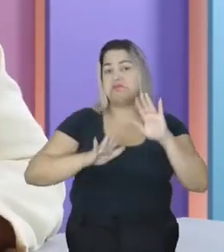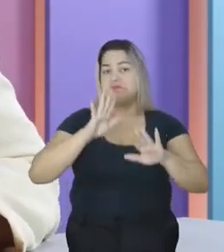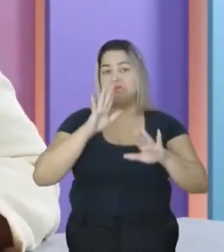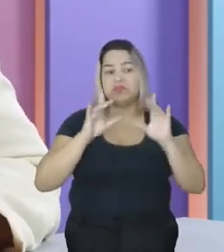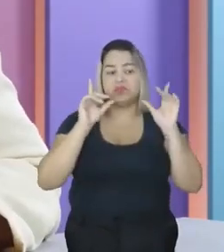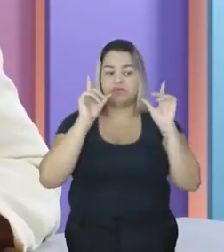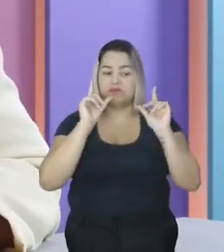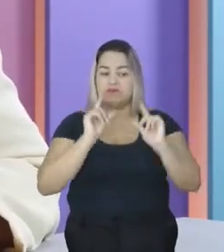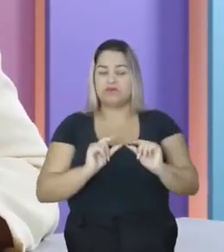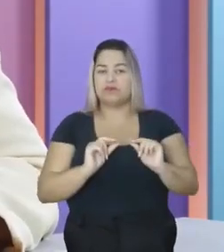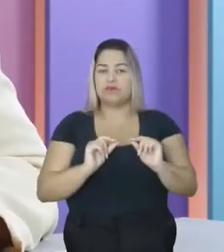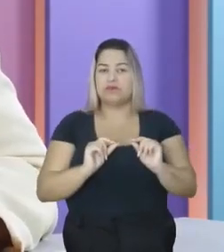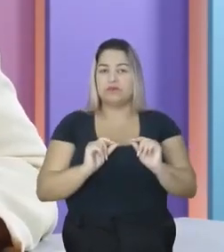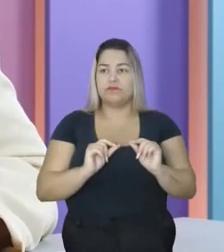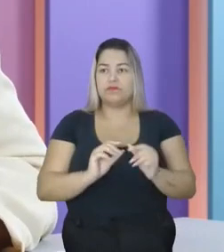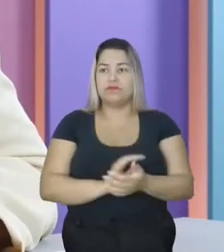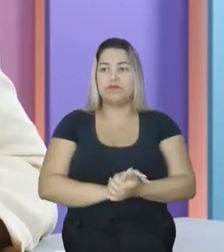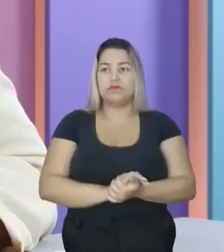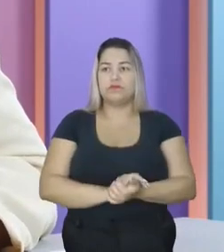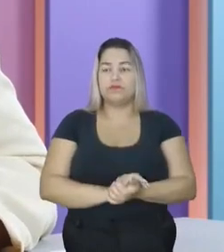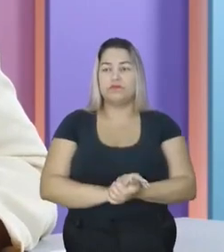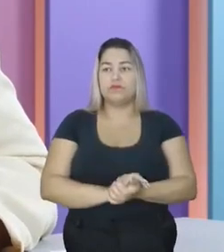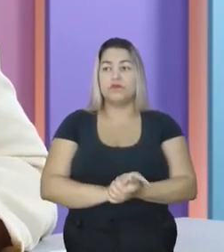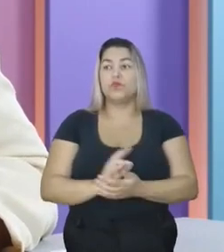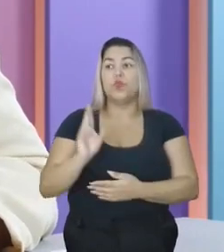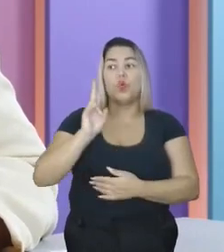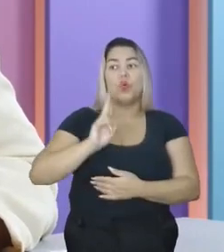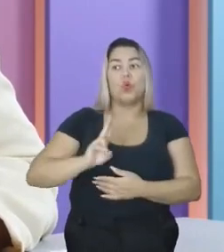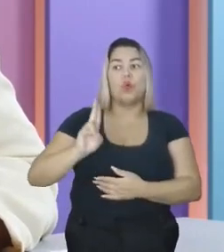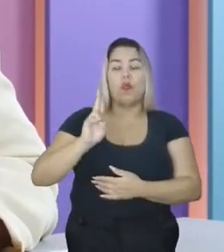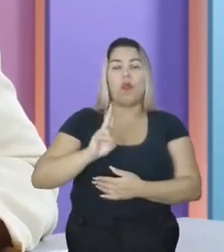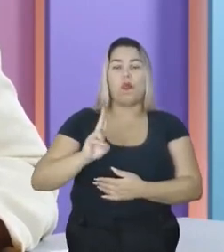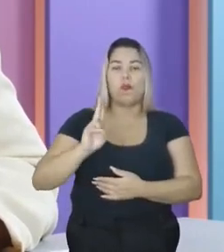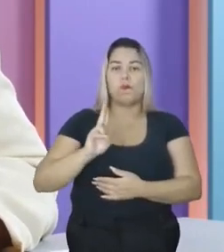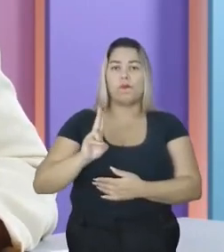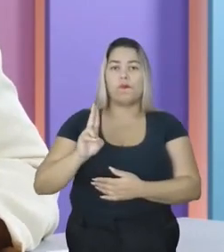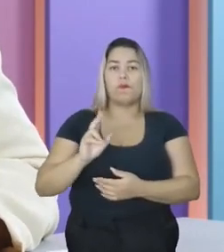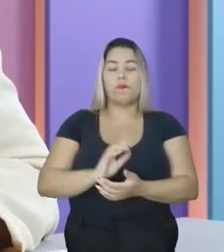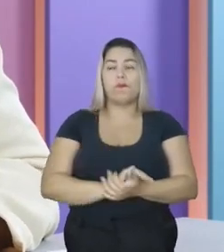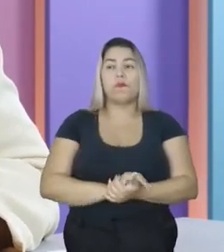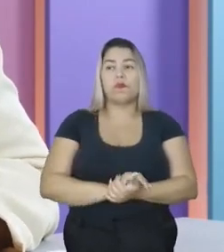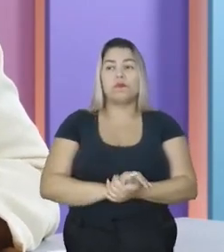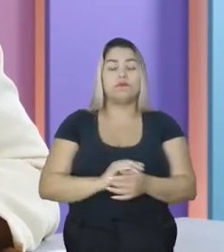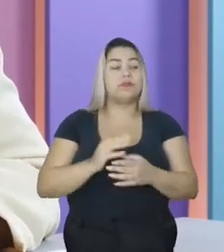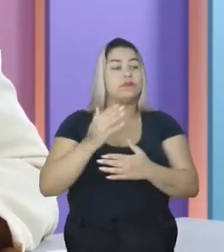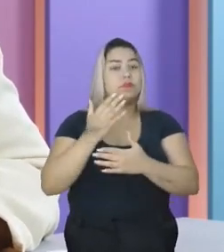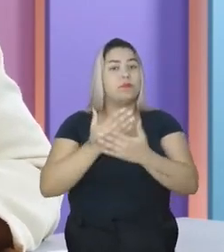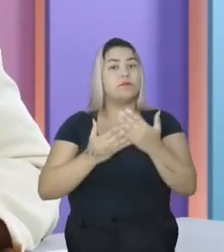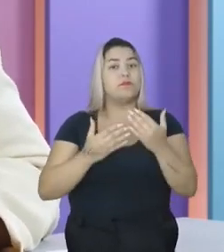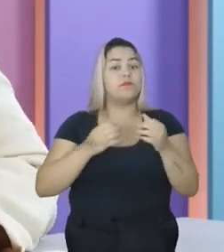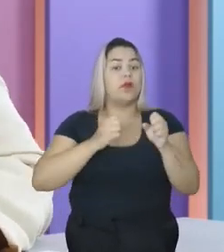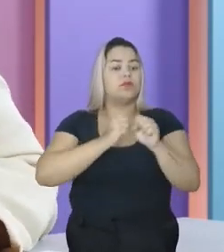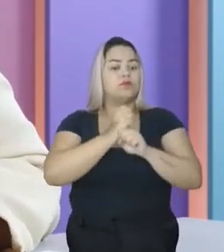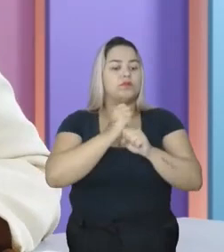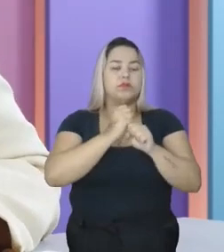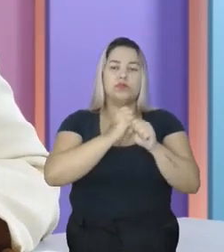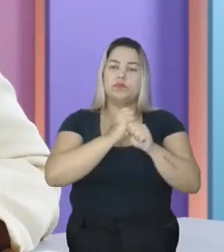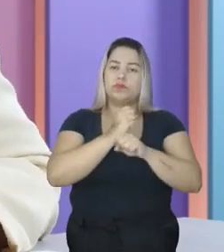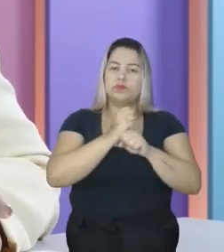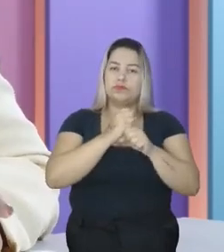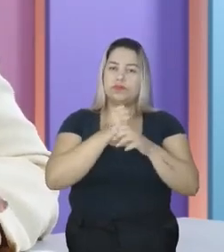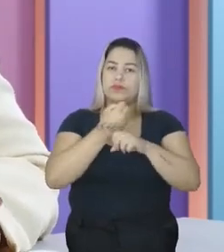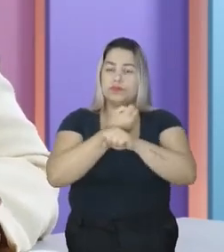curta, né? Ele se utilizou da mão de obra escrava